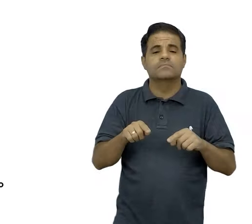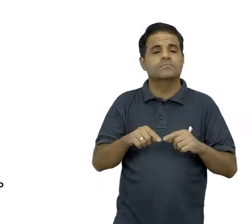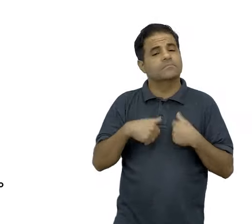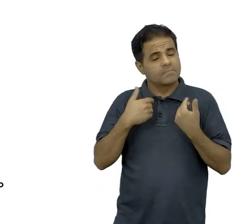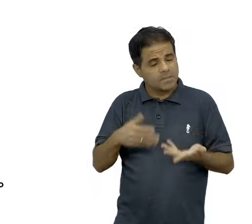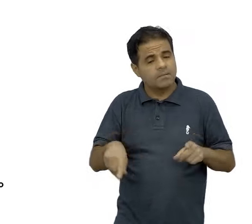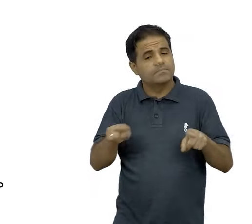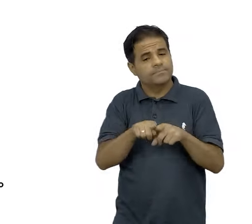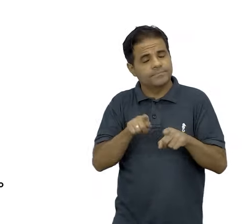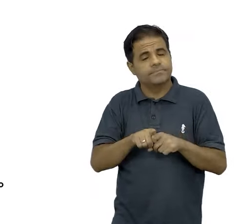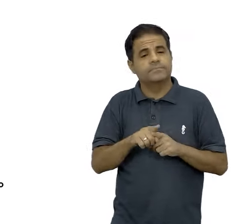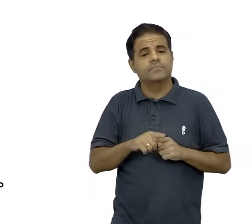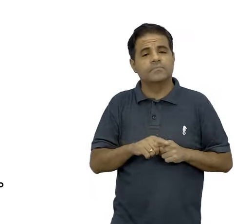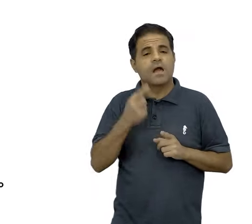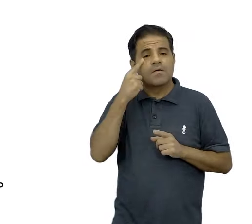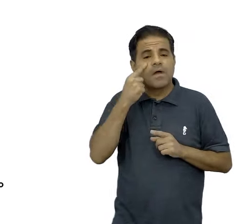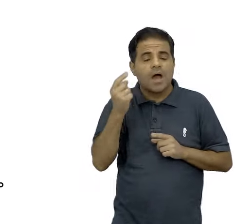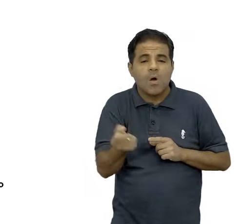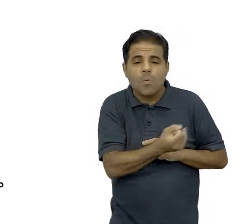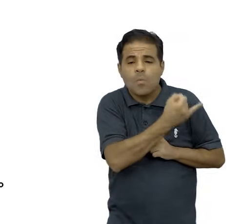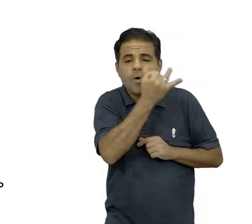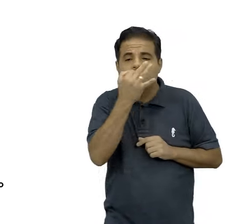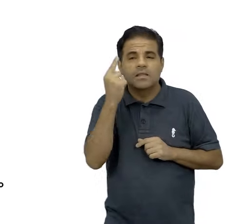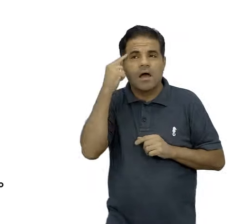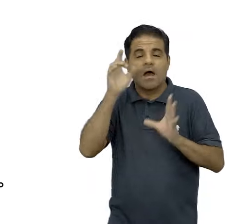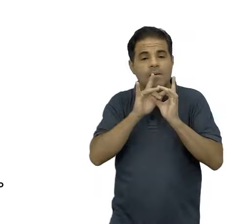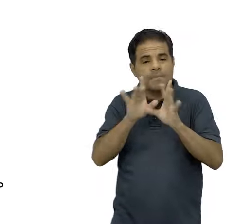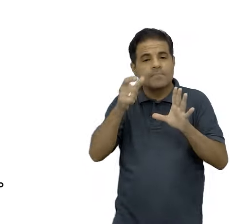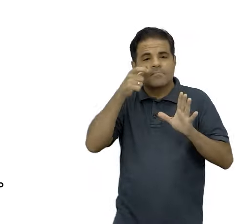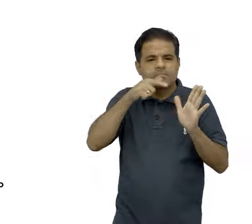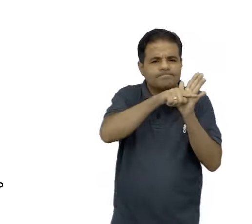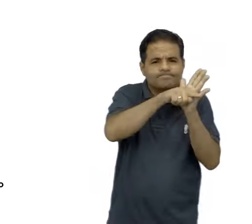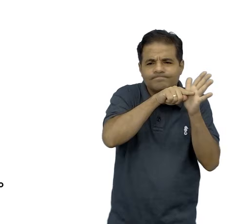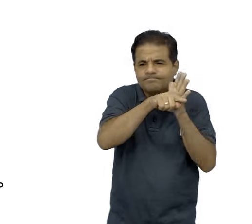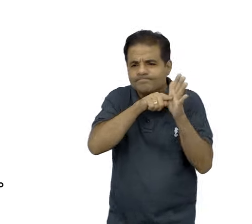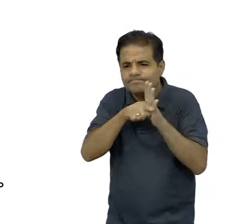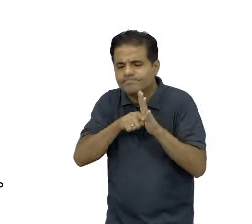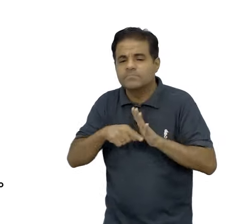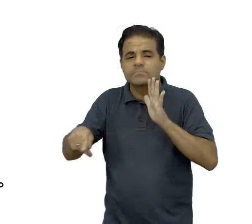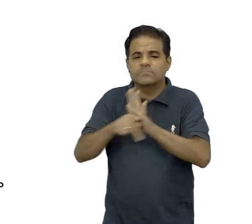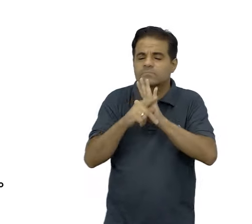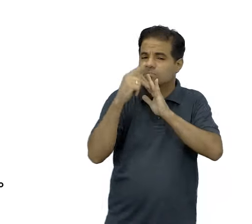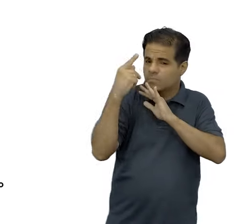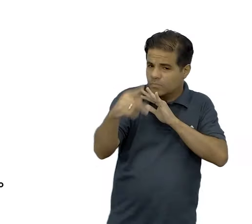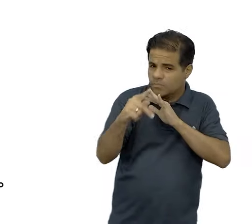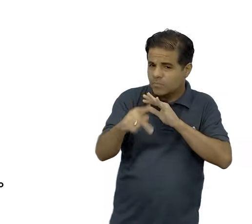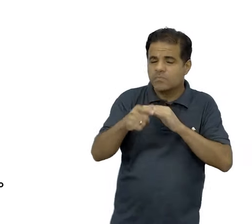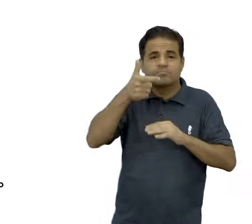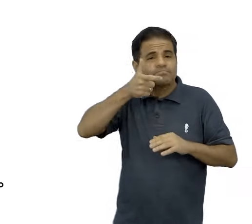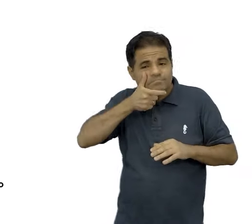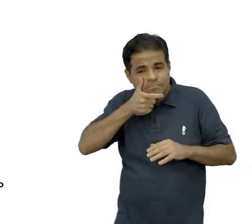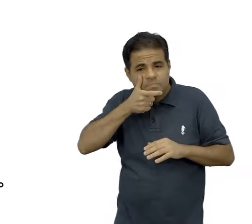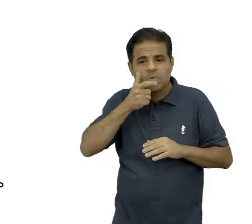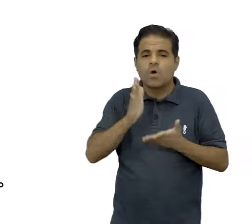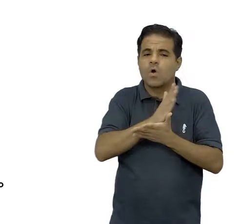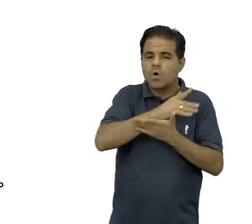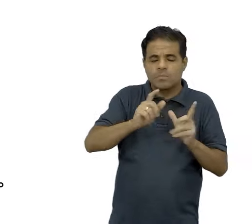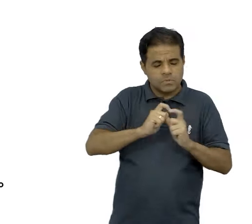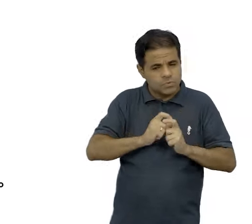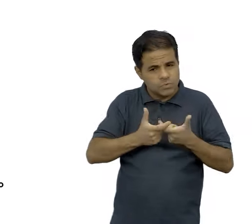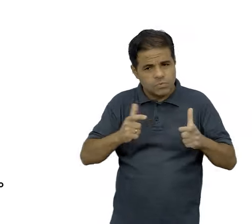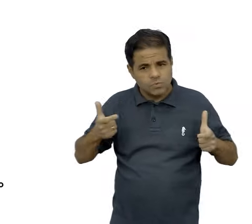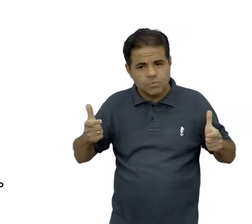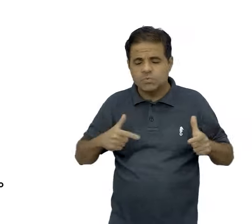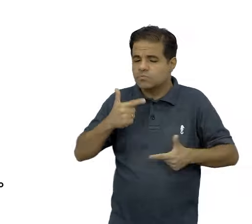ainda, né, a quantificação, ela nos permite analisar algumas propriedades, né, observar algumas